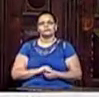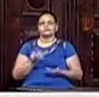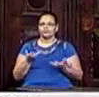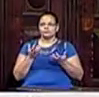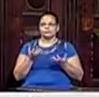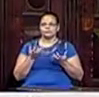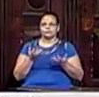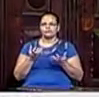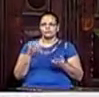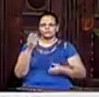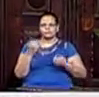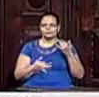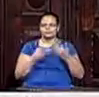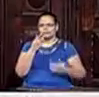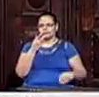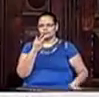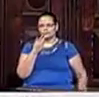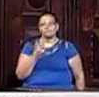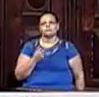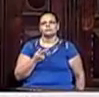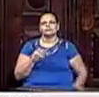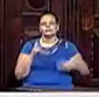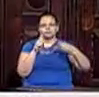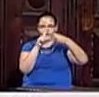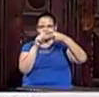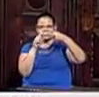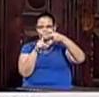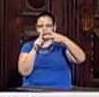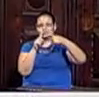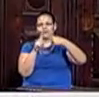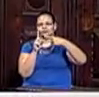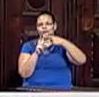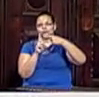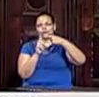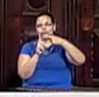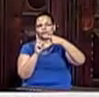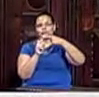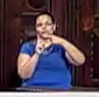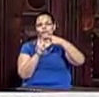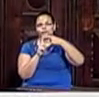quero dividir minha fala hoje em duas etapas. A primeira,